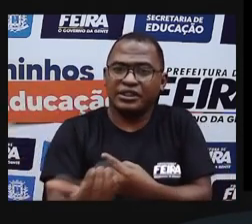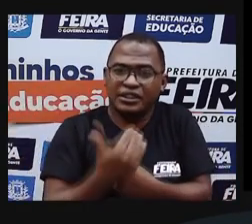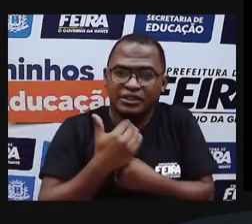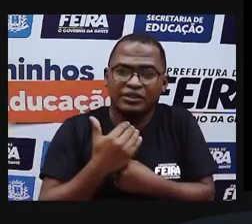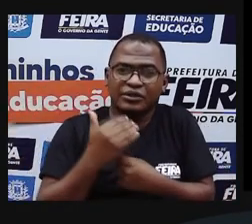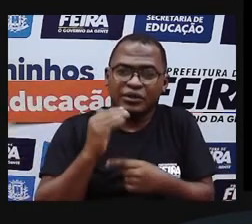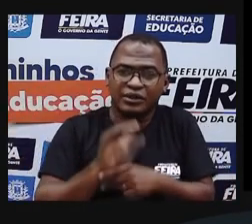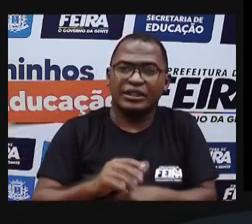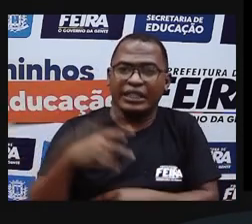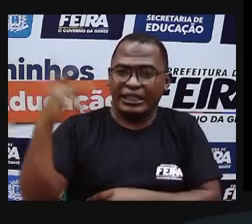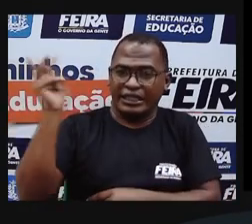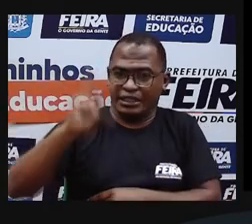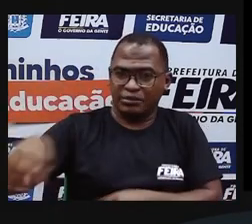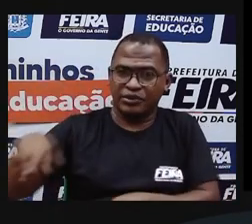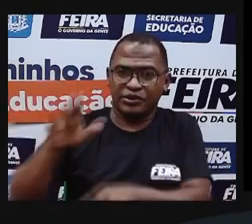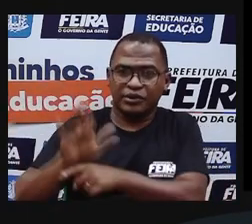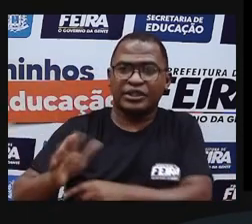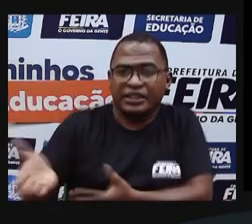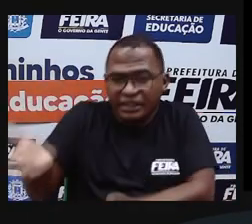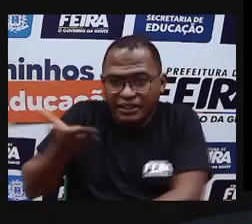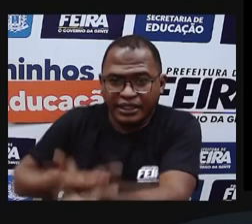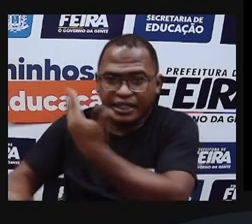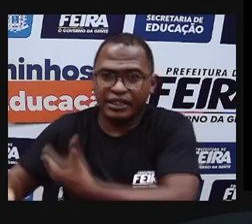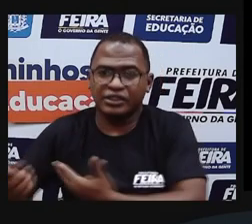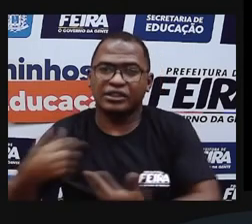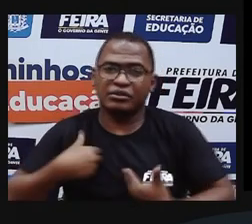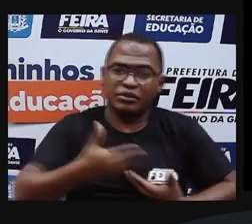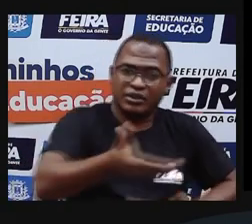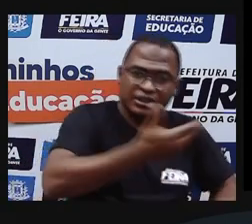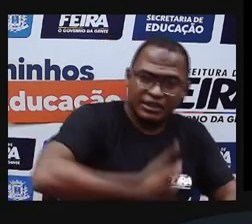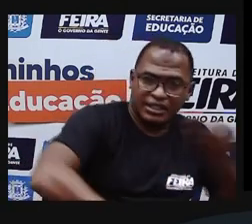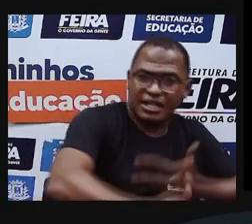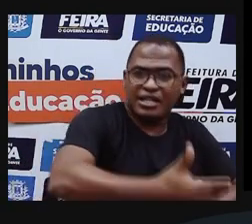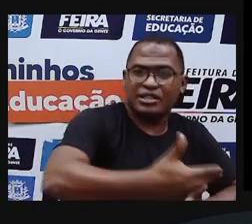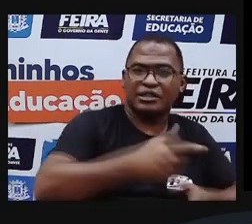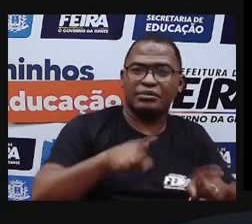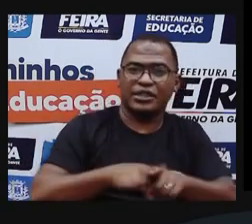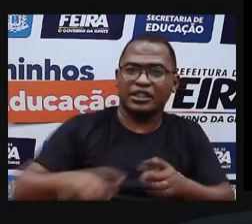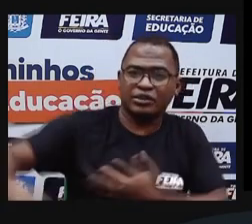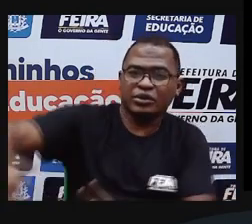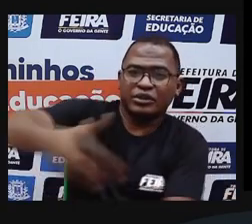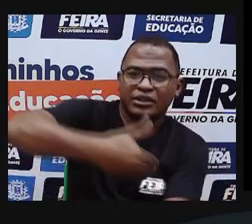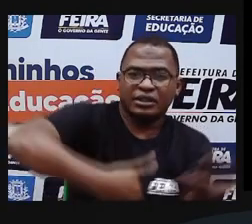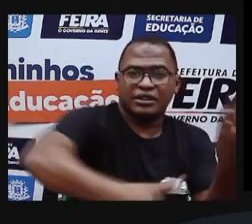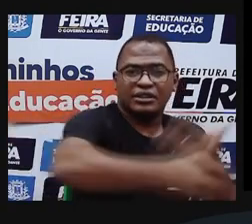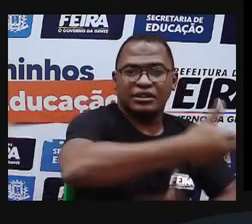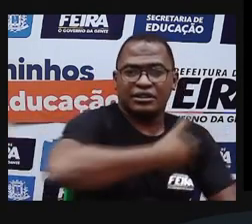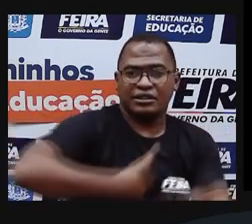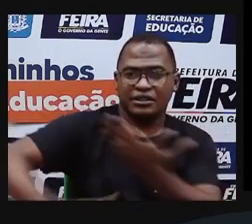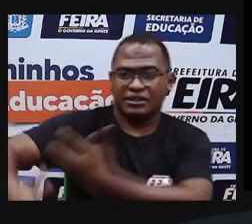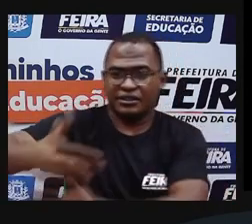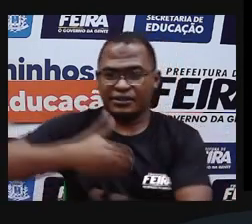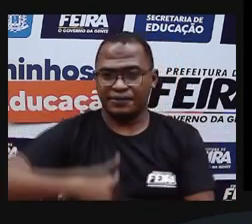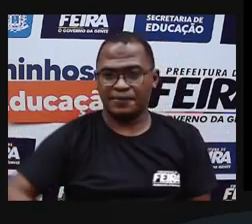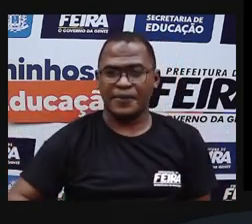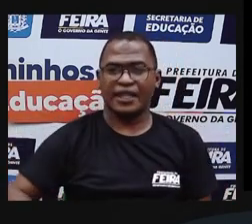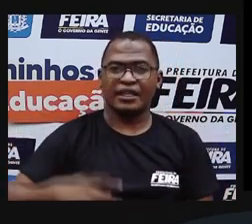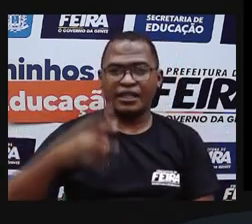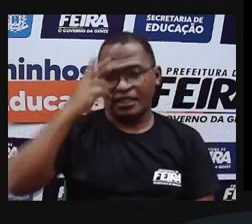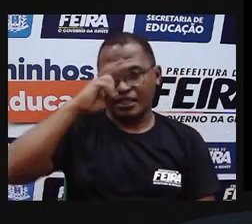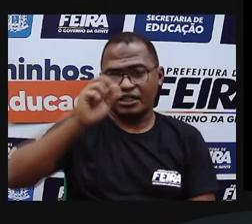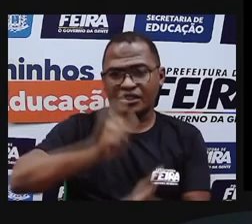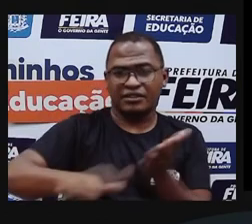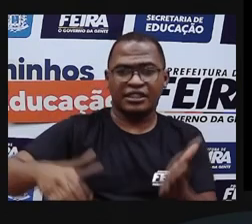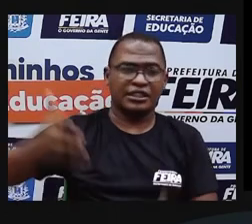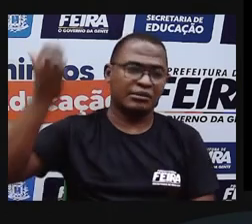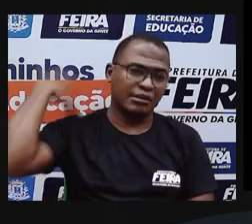para eles passarem para a gente também. Então, a gente pediu na semana passada para vocês repensarem a história de vocês,